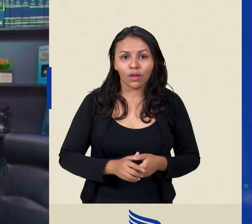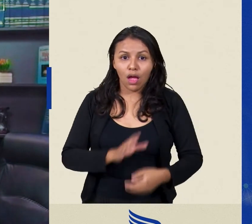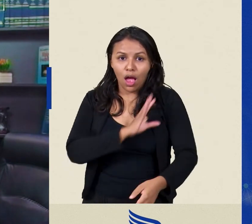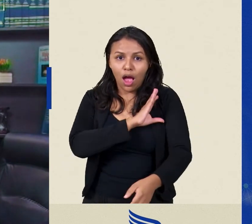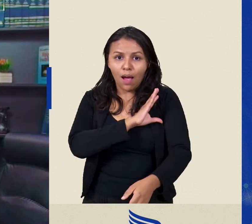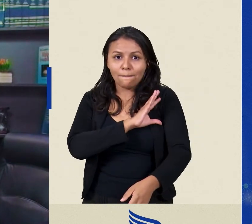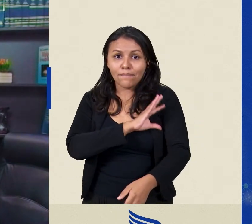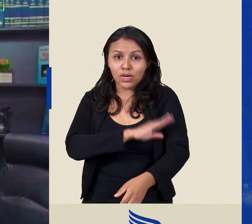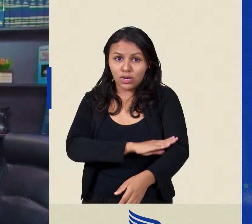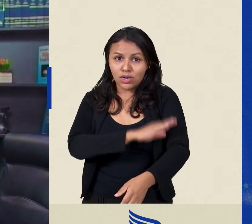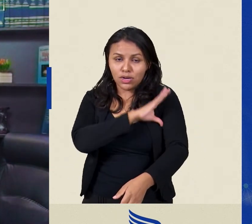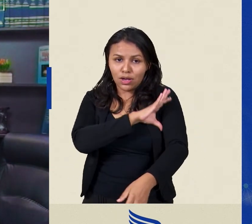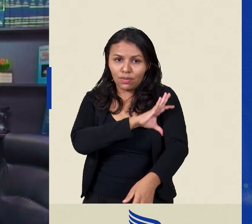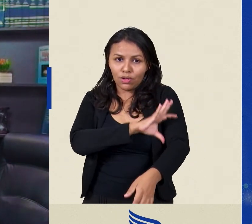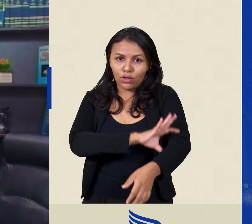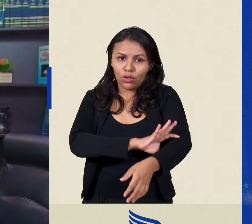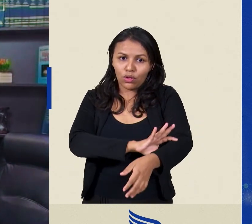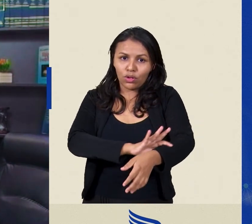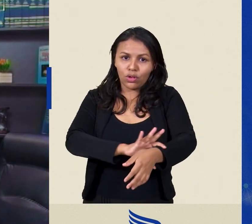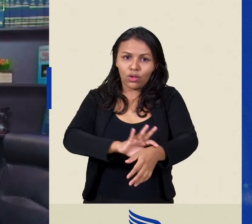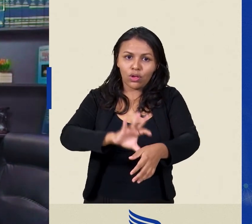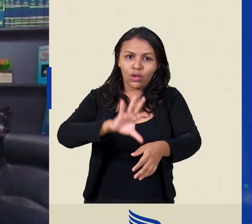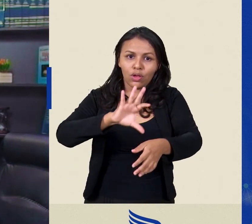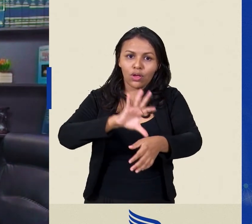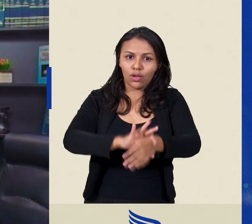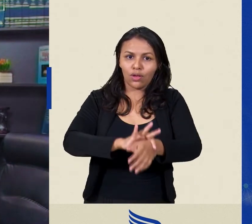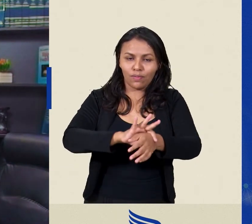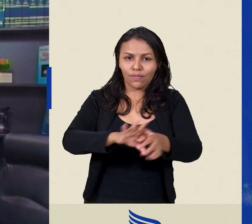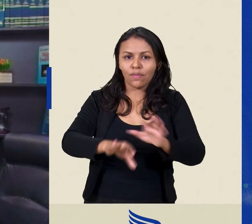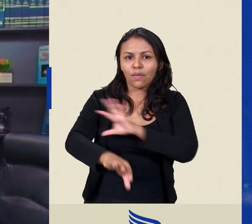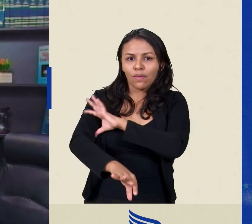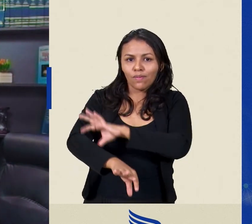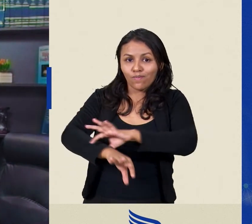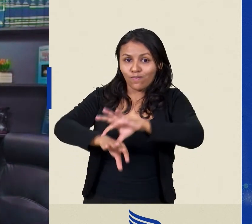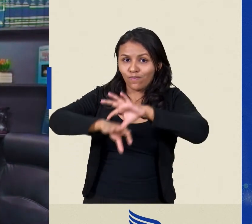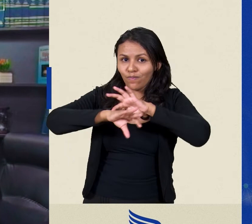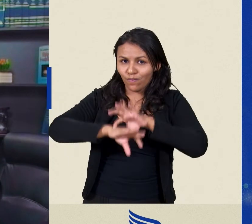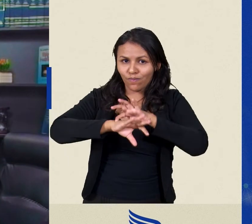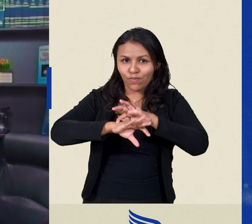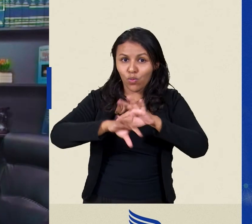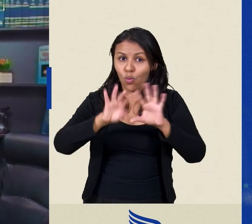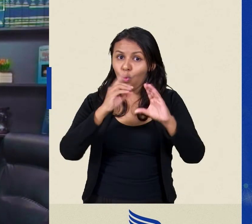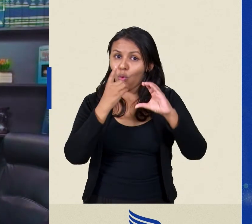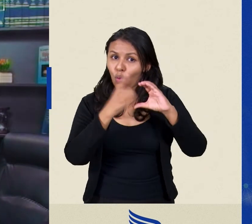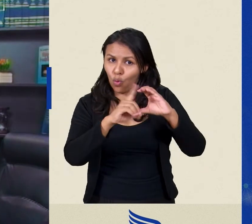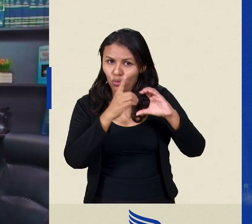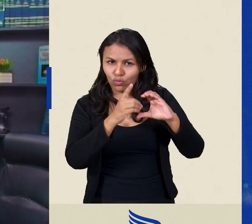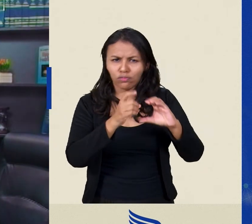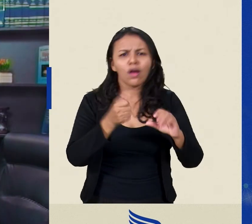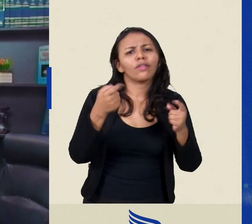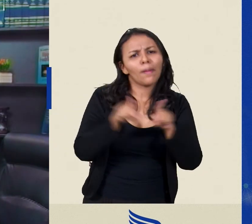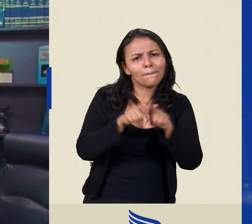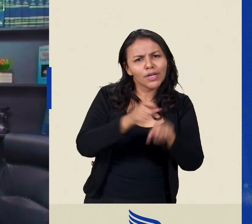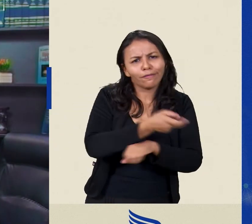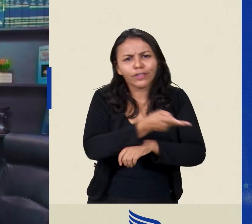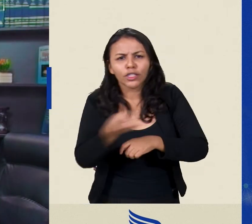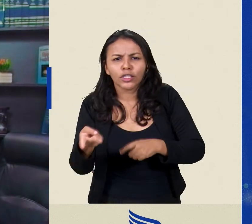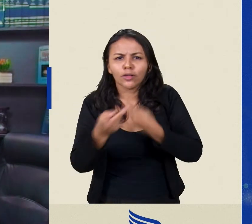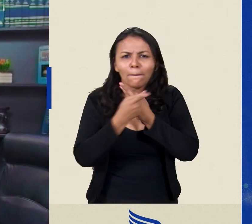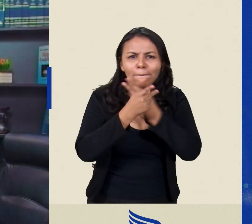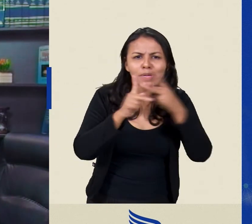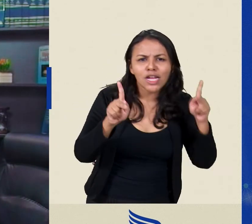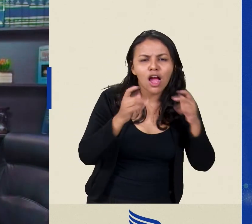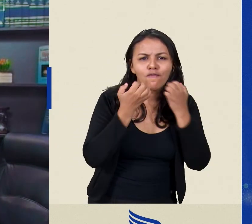nos vestidos de nossas irmãs, nas reuniões e cultos da igreja e em visitas missionárias.